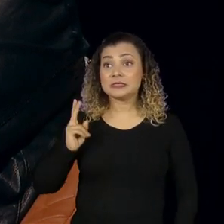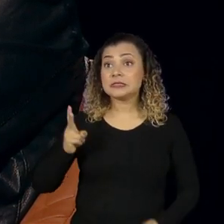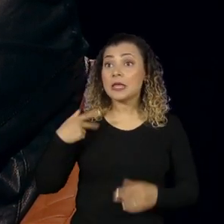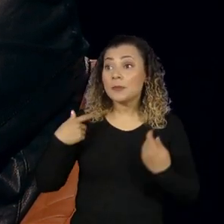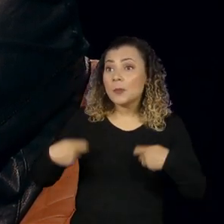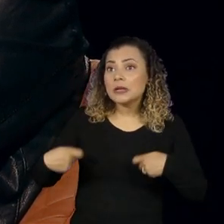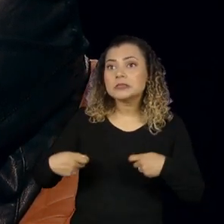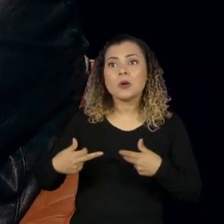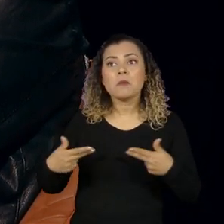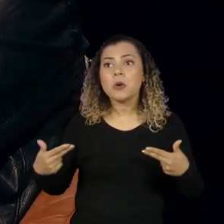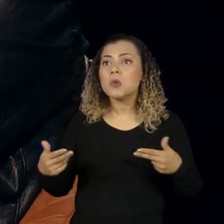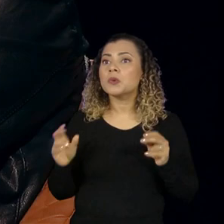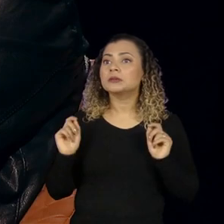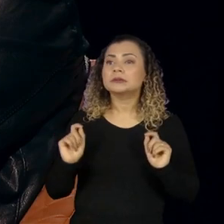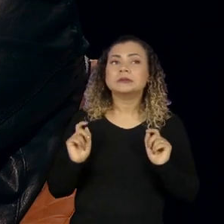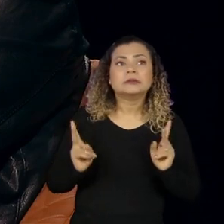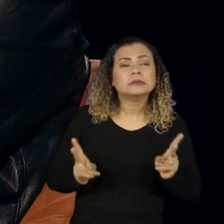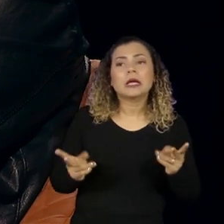preciso